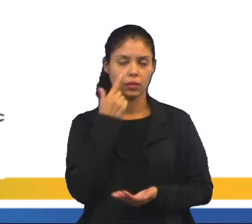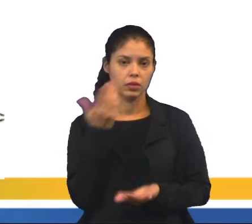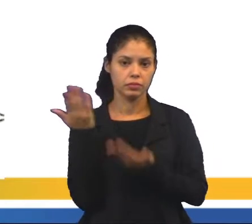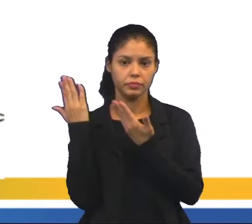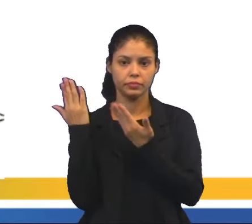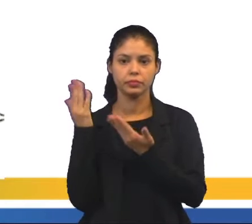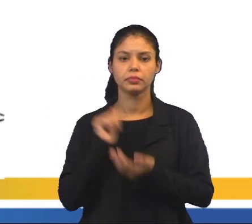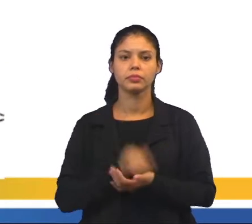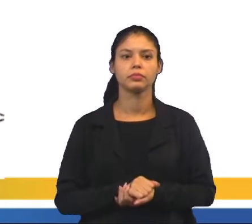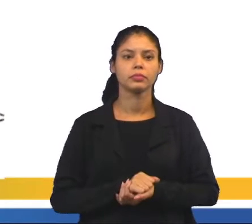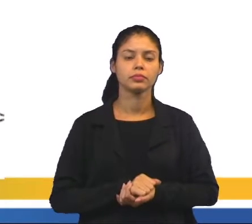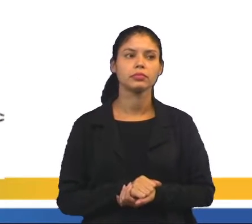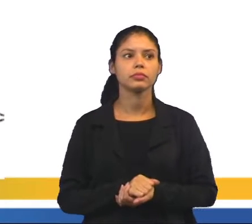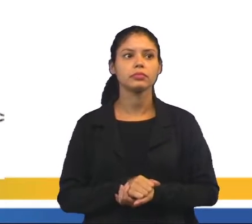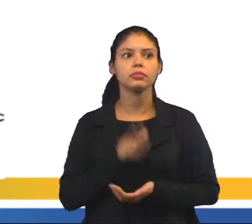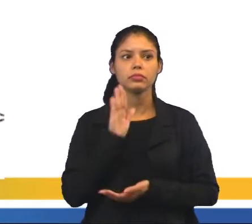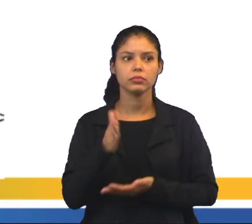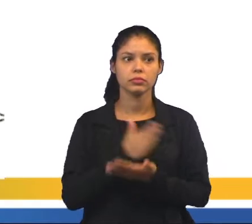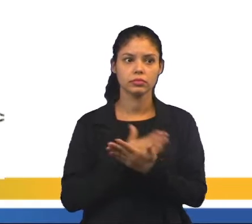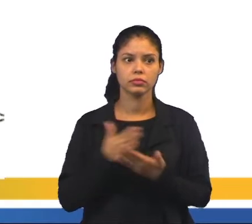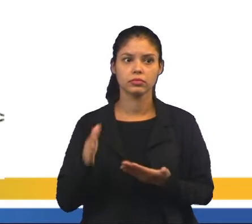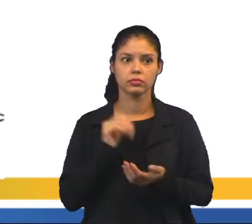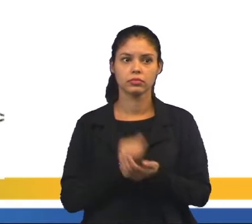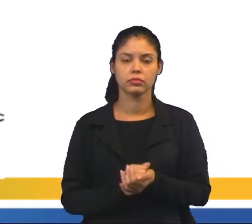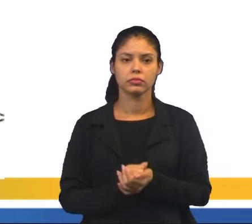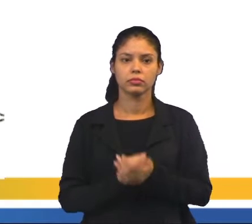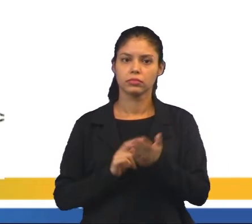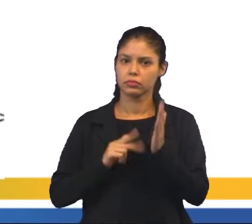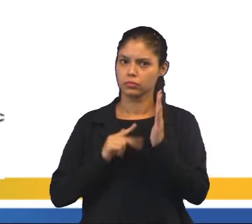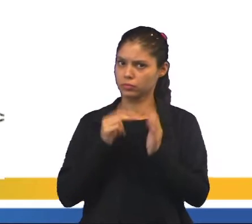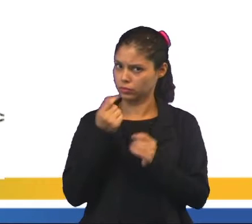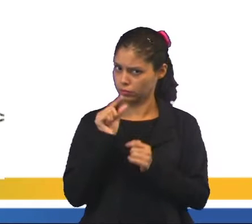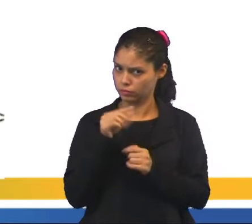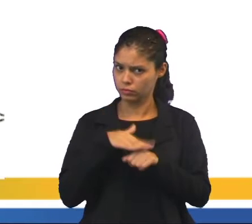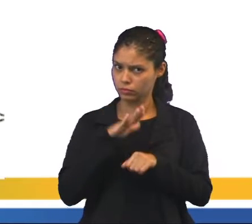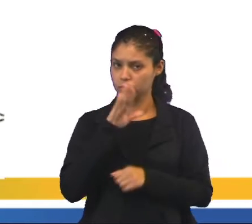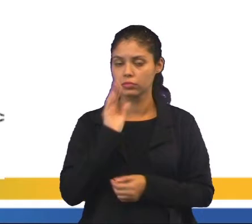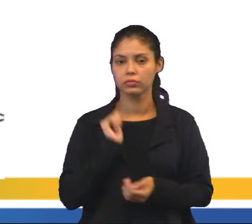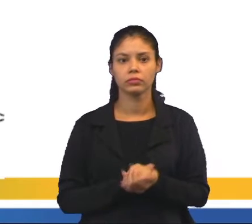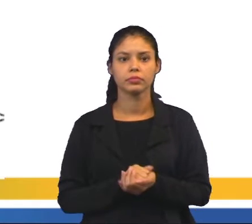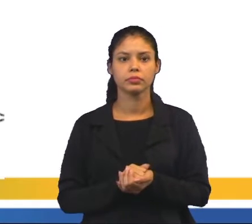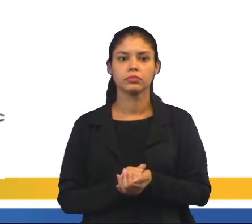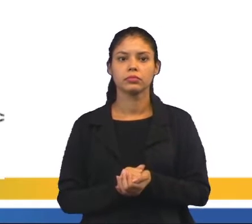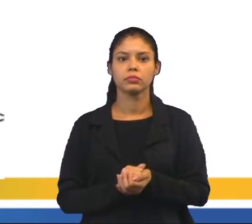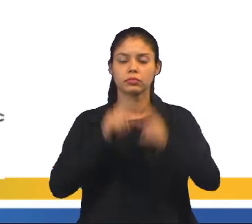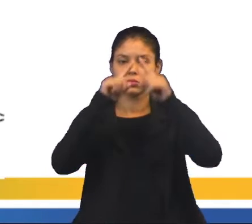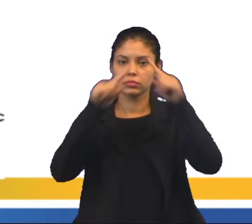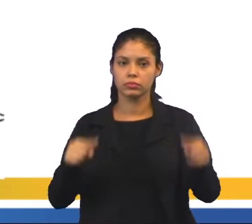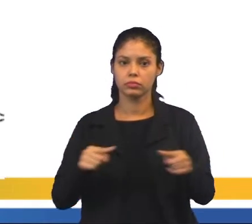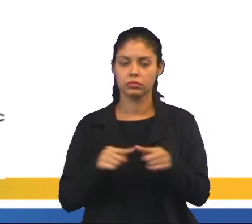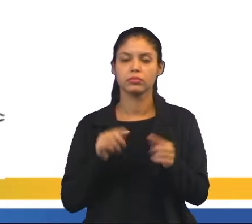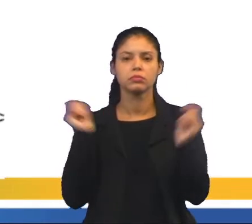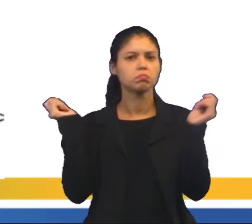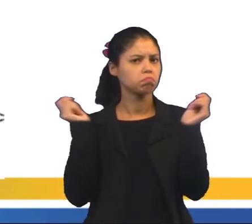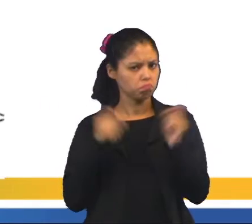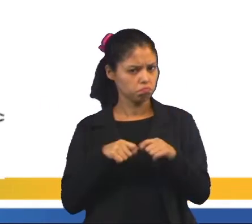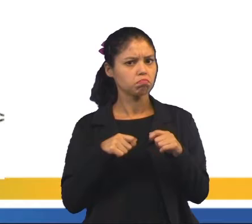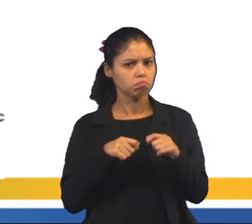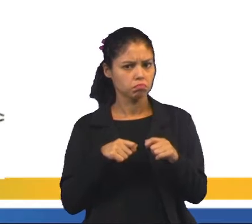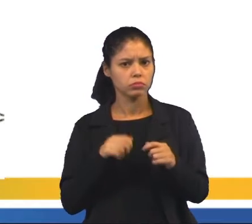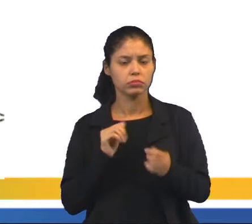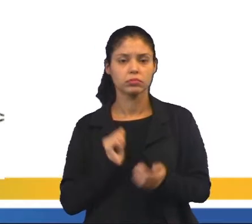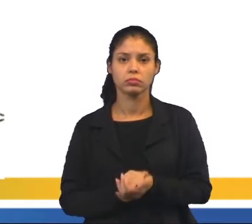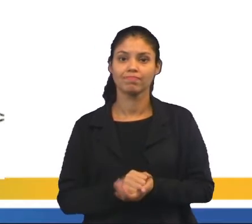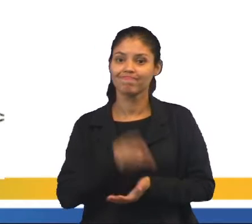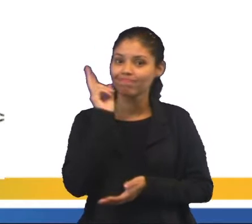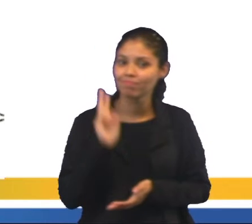aí. A gente já começa a subir mais alguma coisa. A área do triângulo retângulo